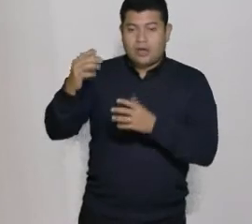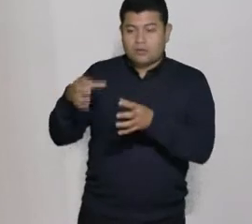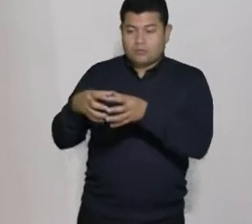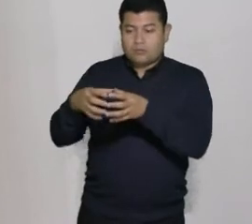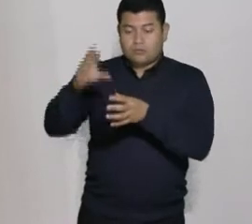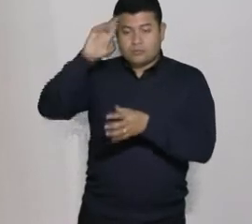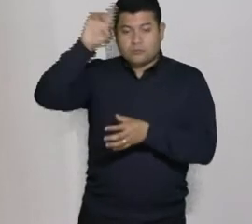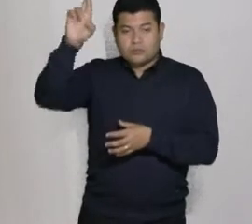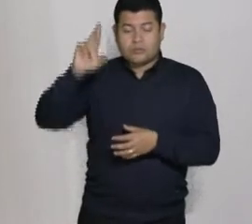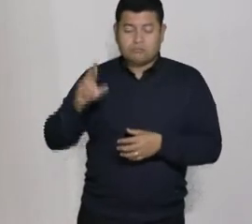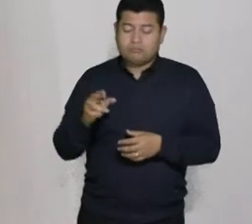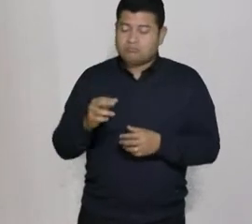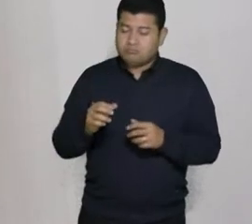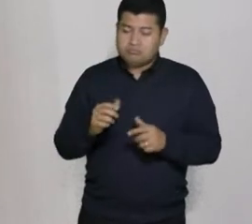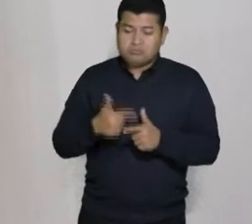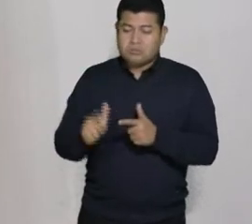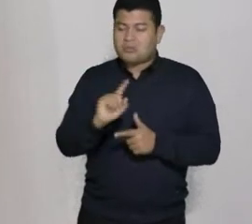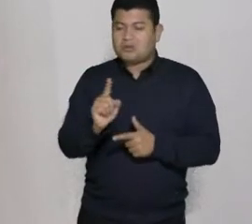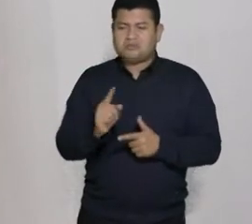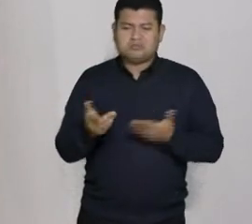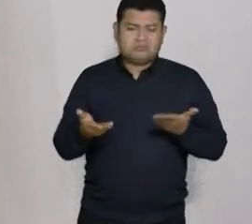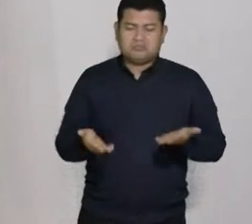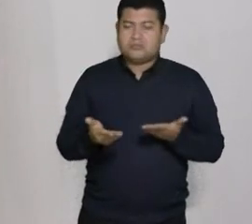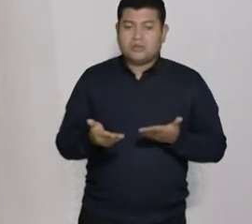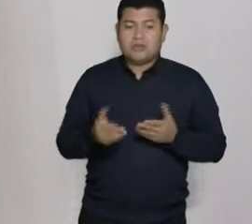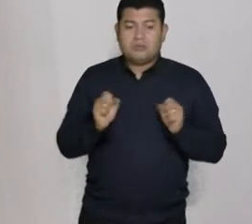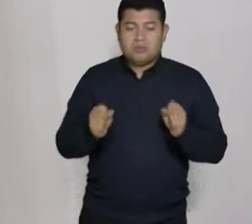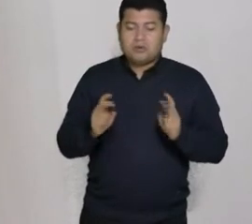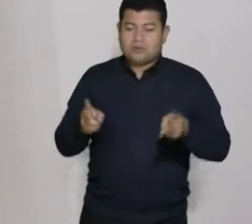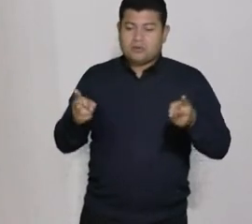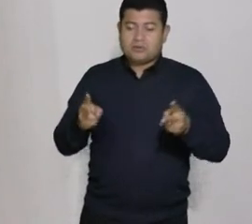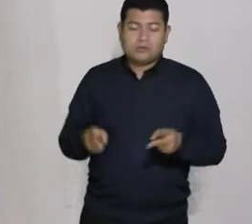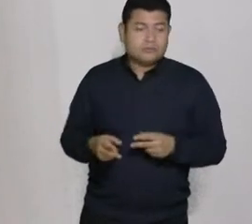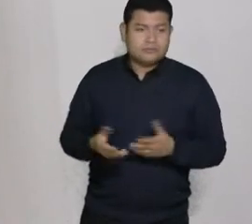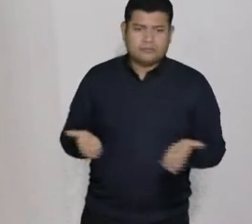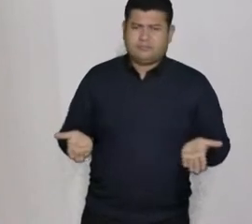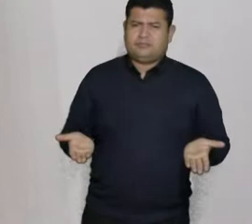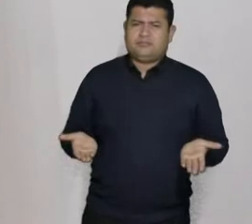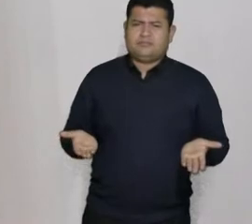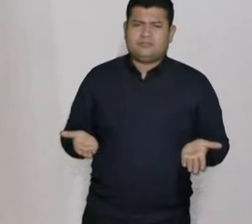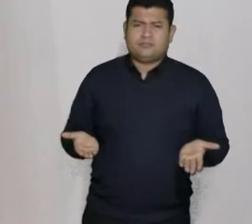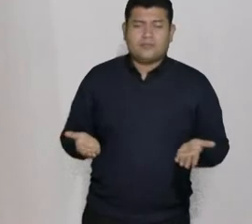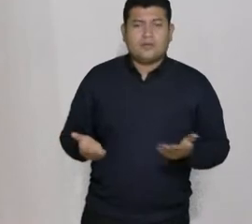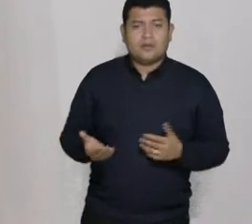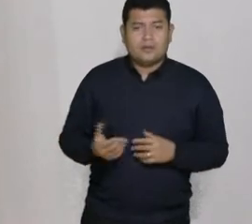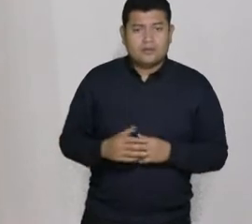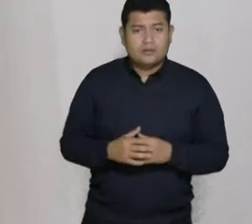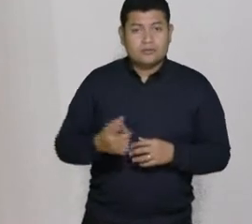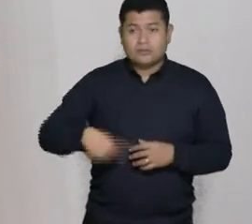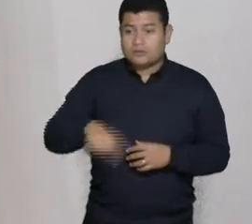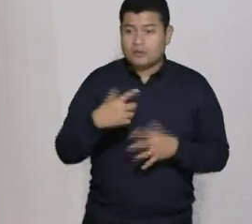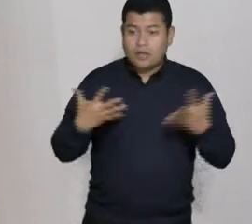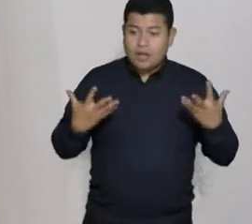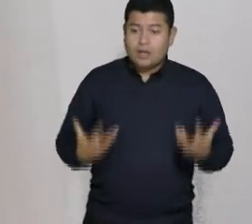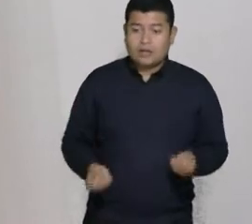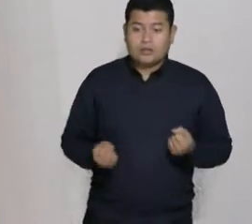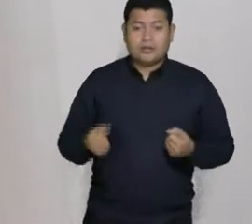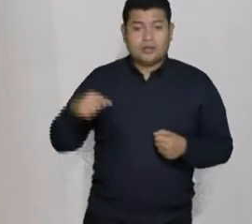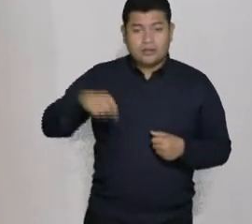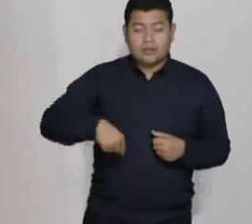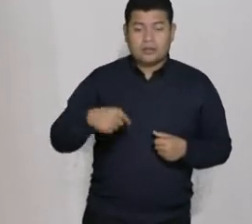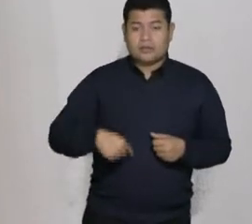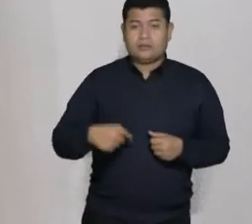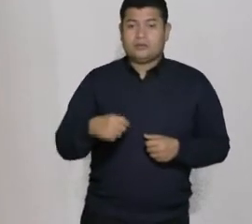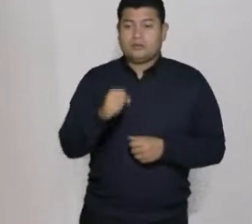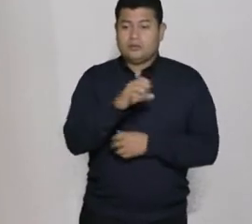ele pode ficar sem operação e é curioso como isso se tornou aceitável hoje no Brasil em Santa